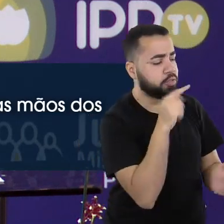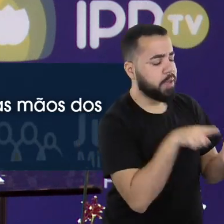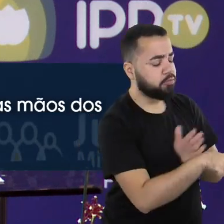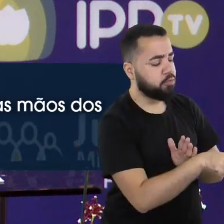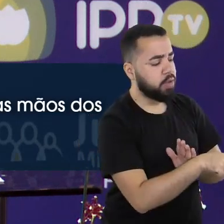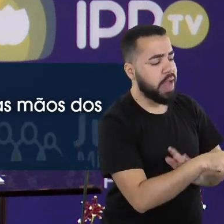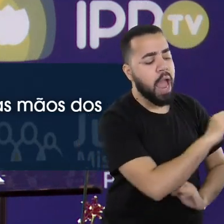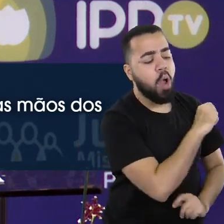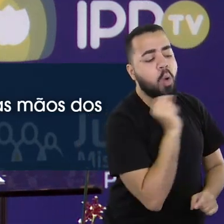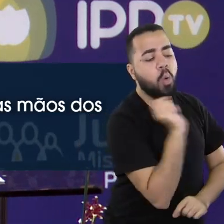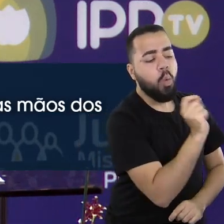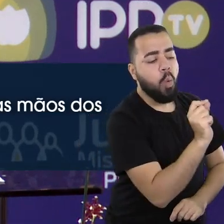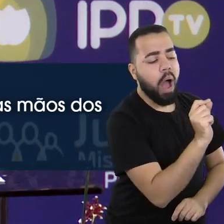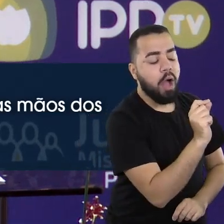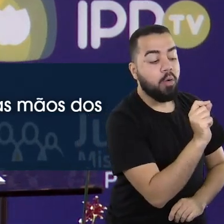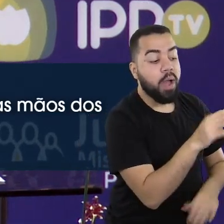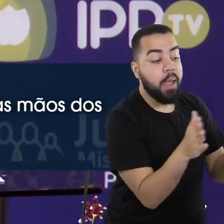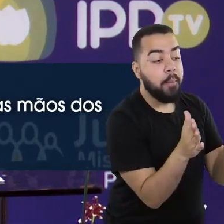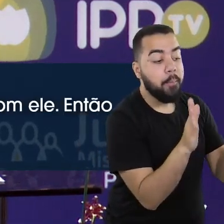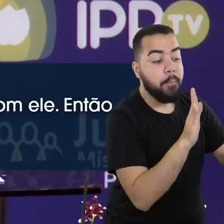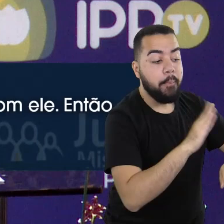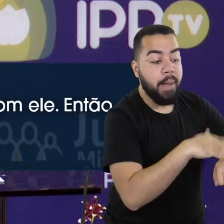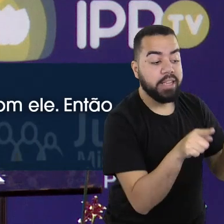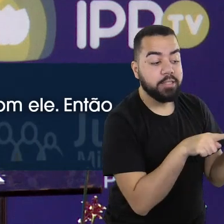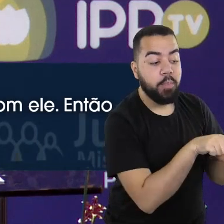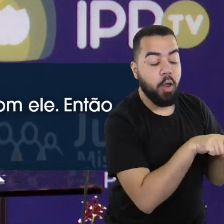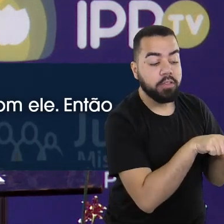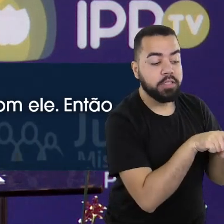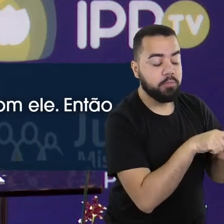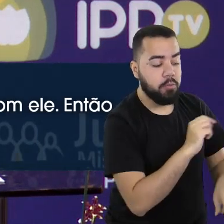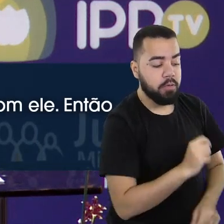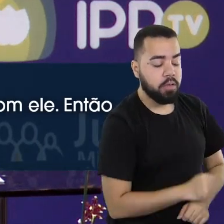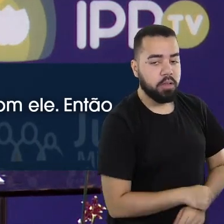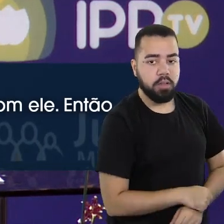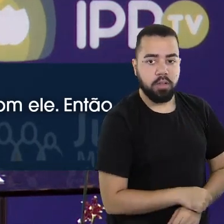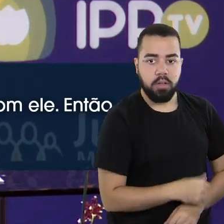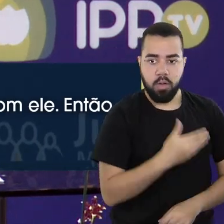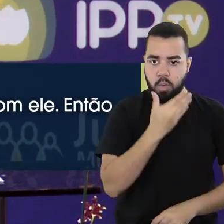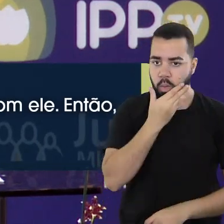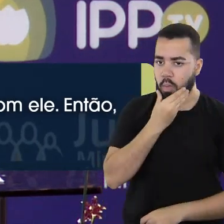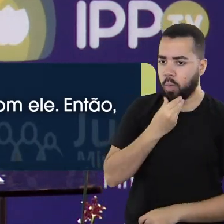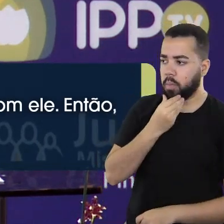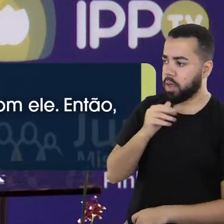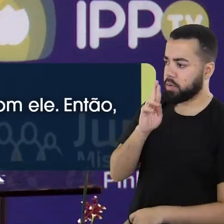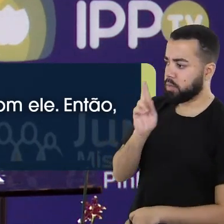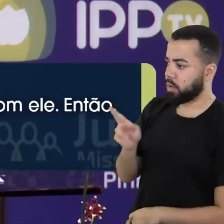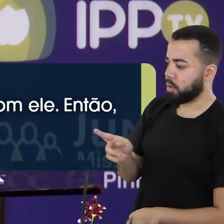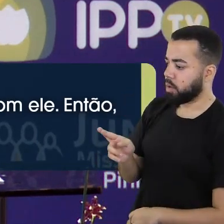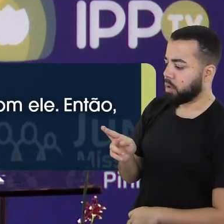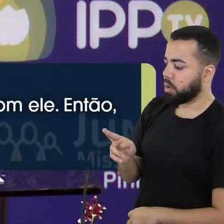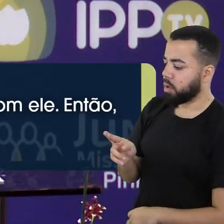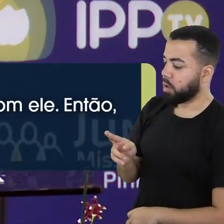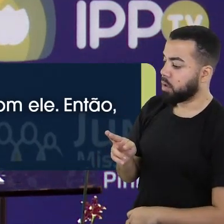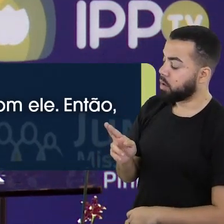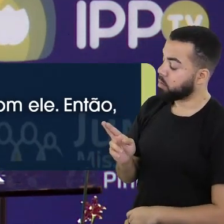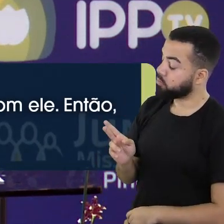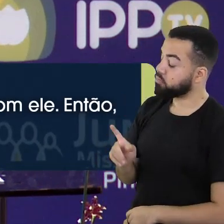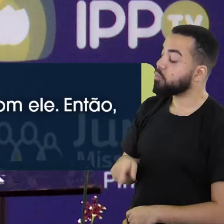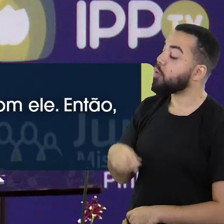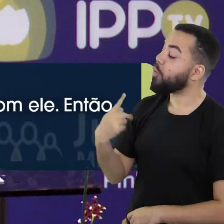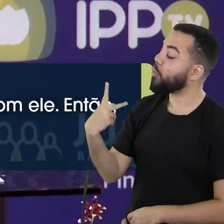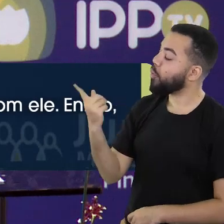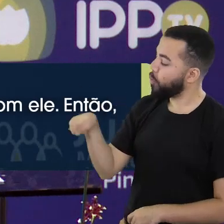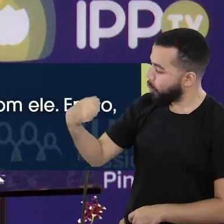homem que caiu na mão dos salteadores? Respondeu-lhe um intérprete da lei: o que usou